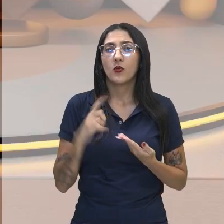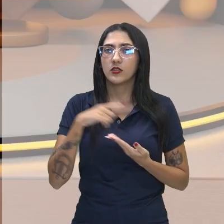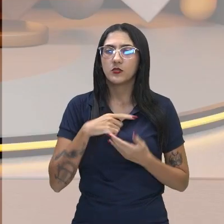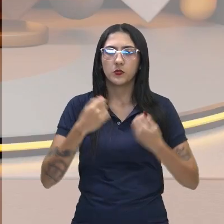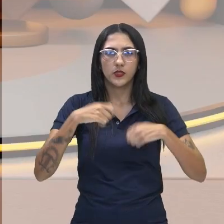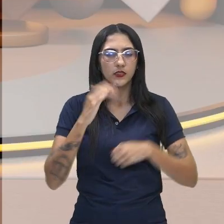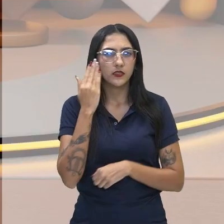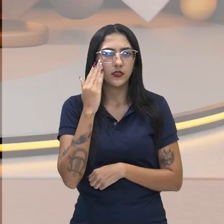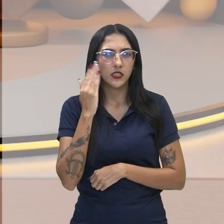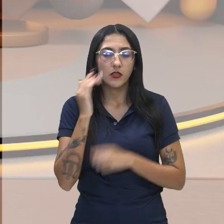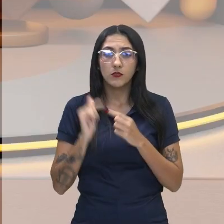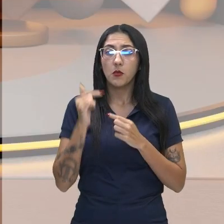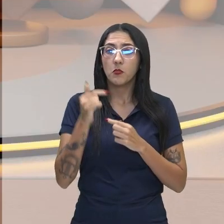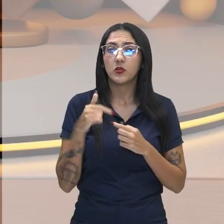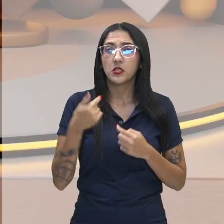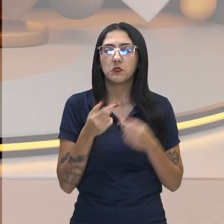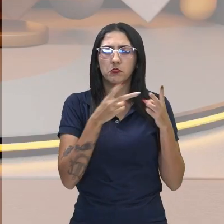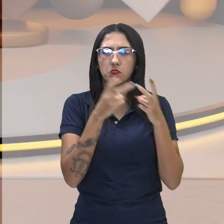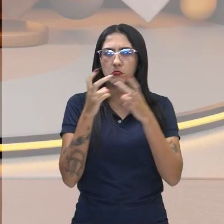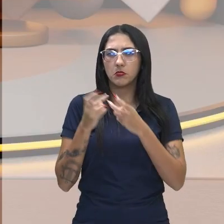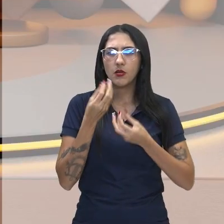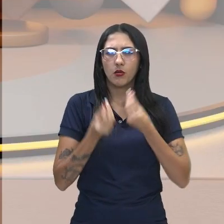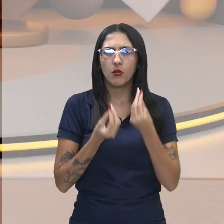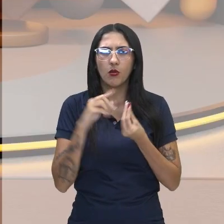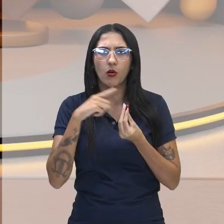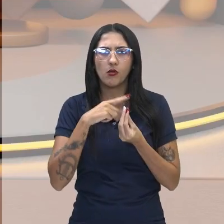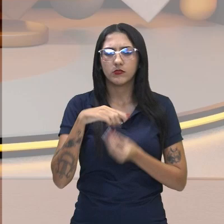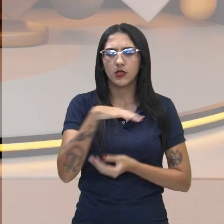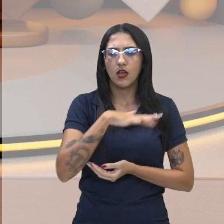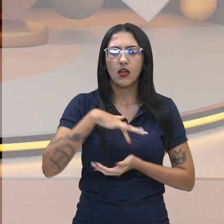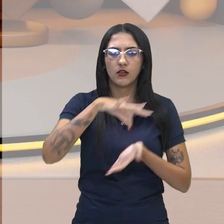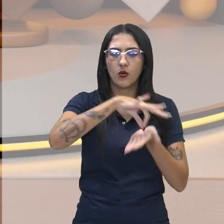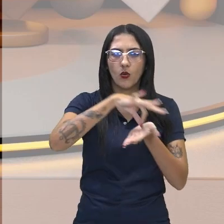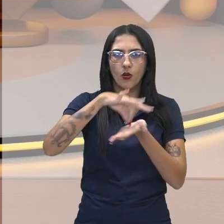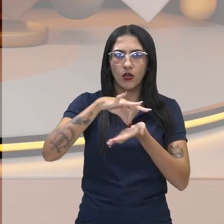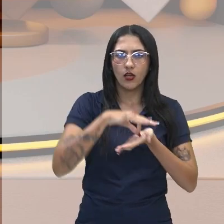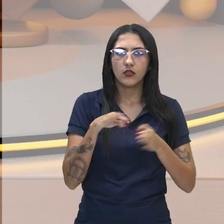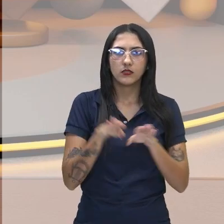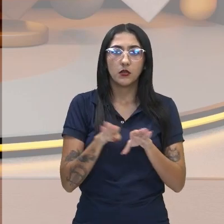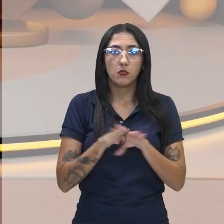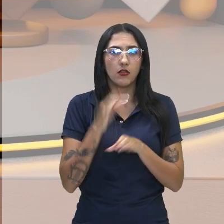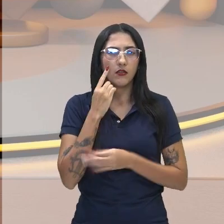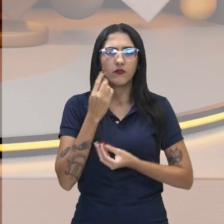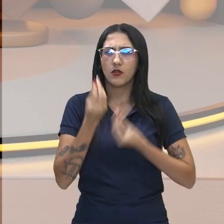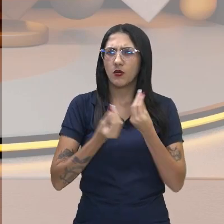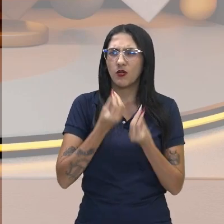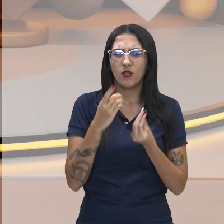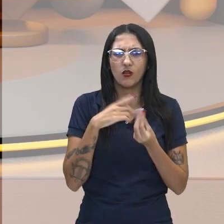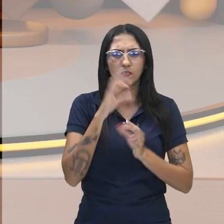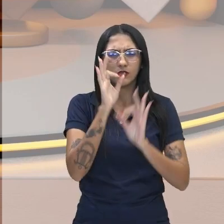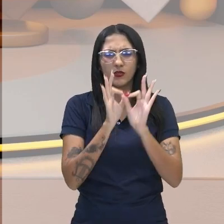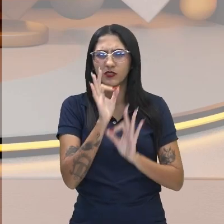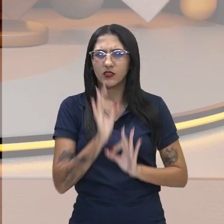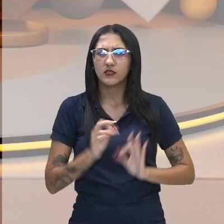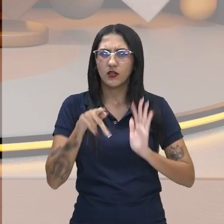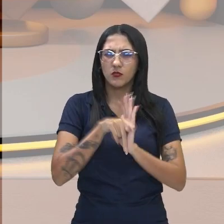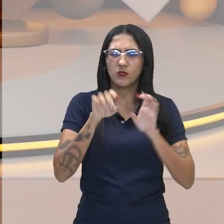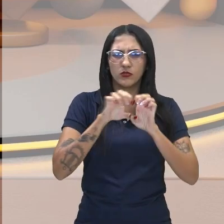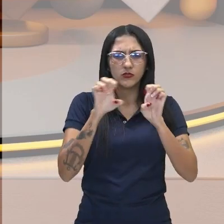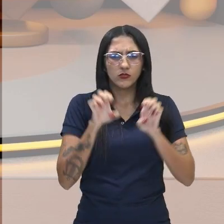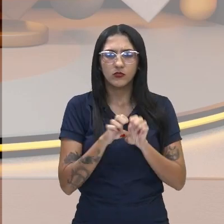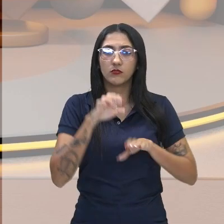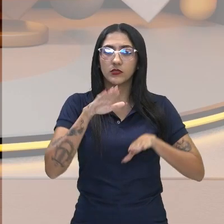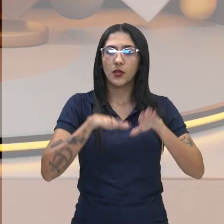à frente, observando os mapas, verificando como é que esse cálculo ele vai ser feito, de